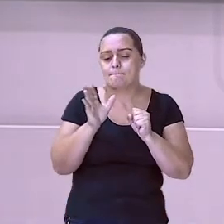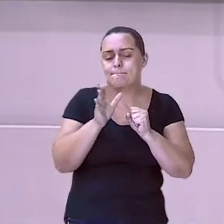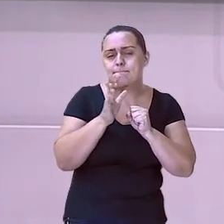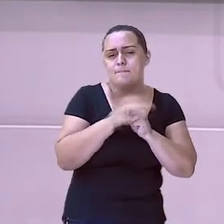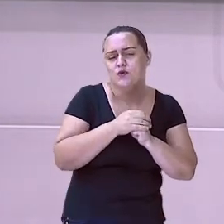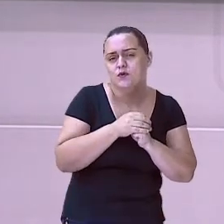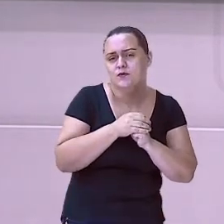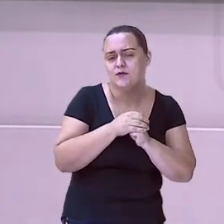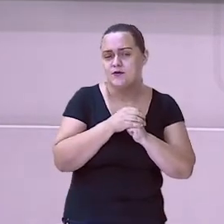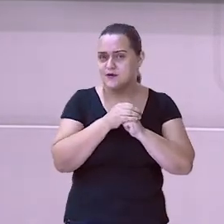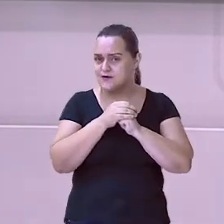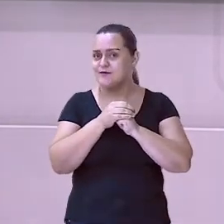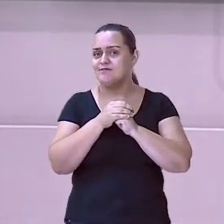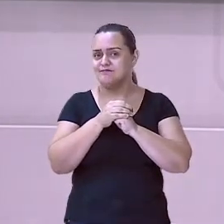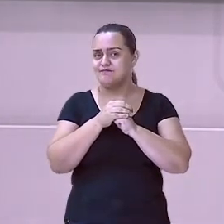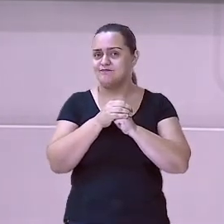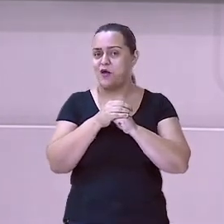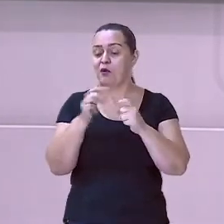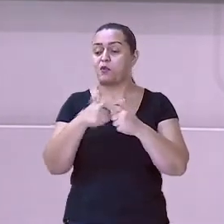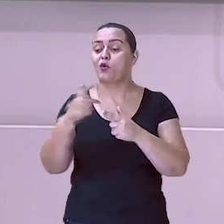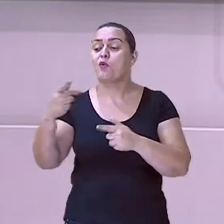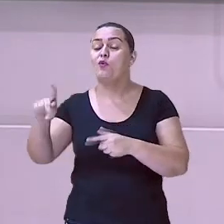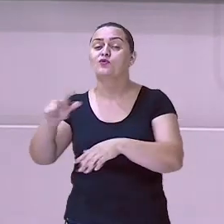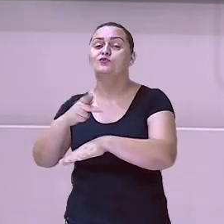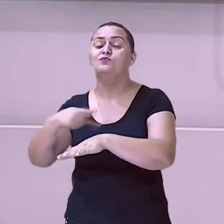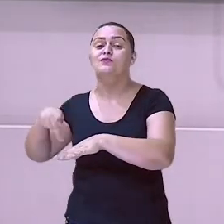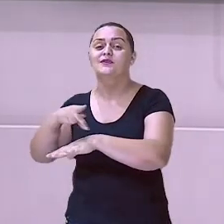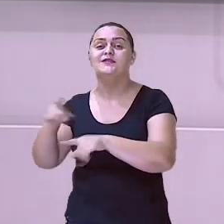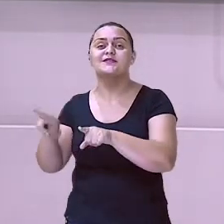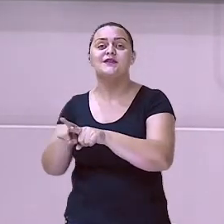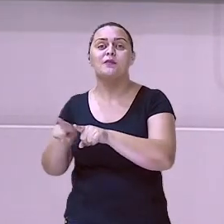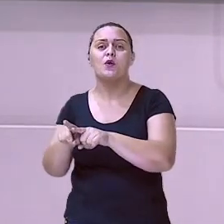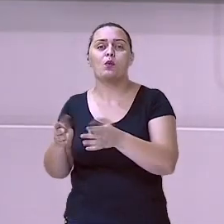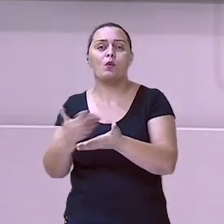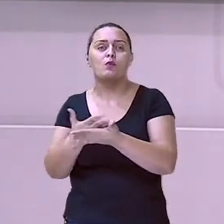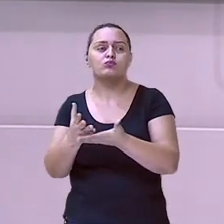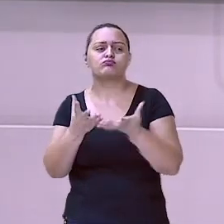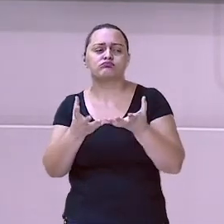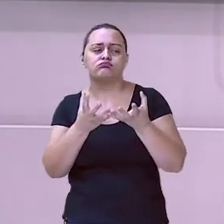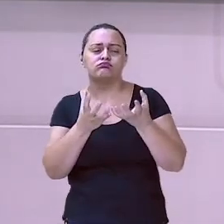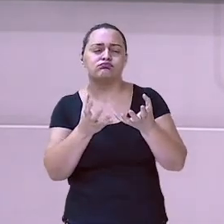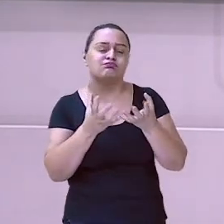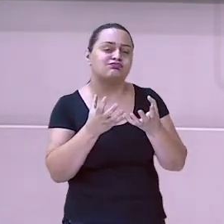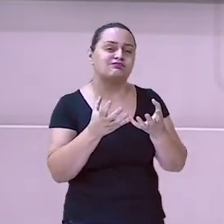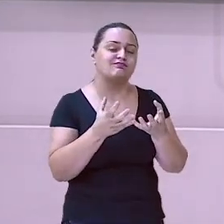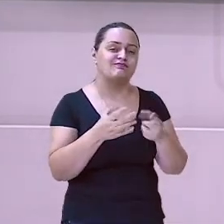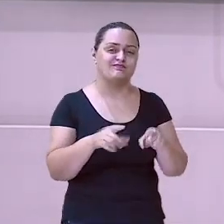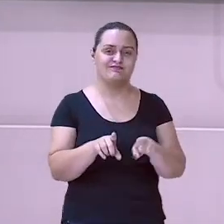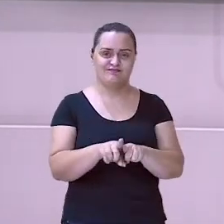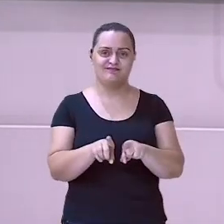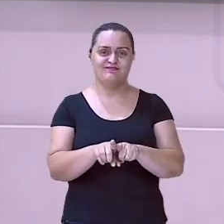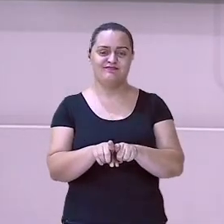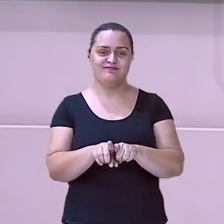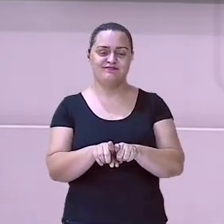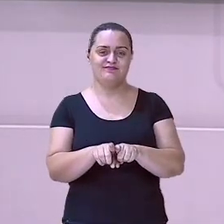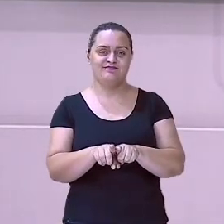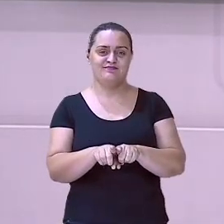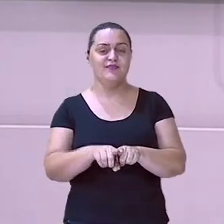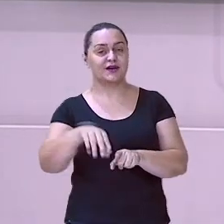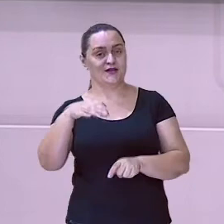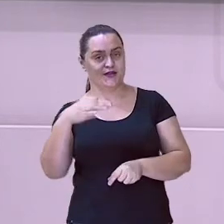a coroa portuguesa dividiu todo o território em capitanias hereditárias.